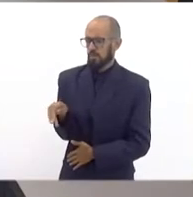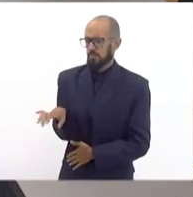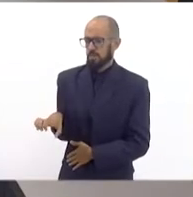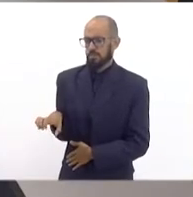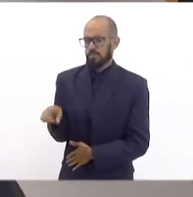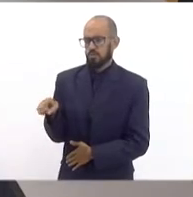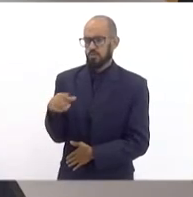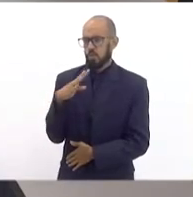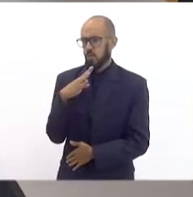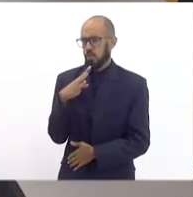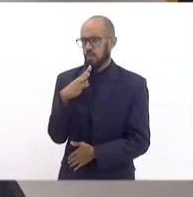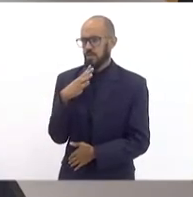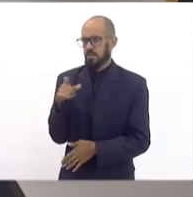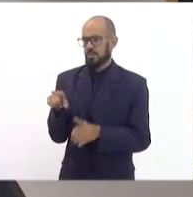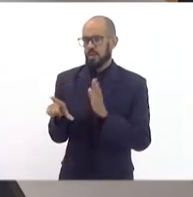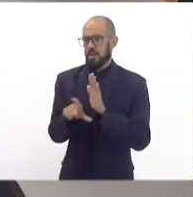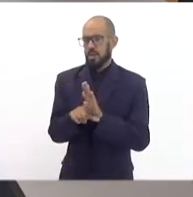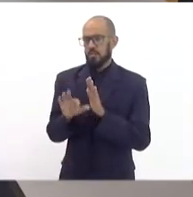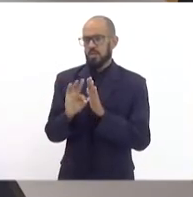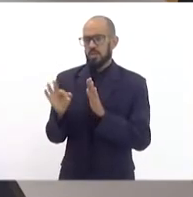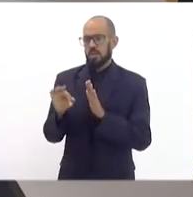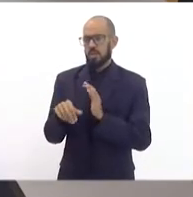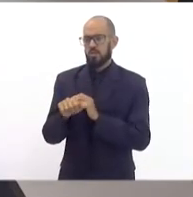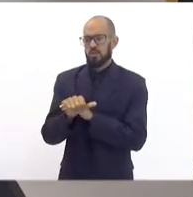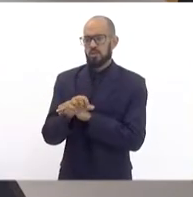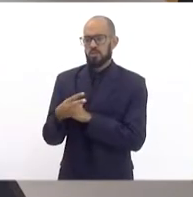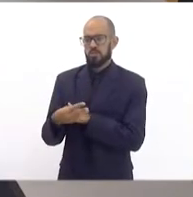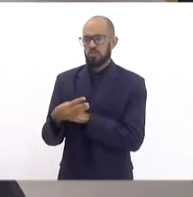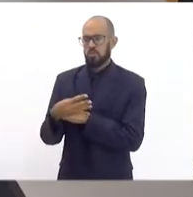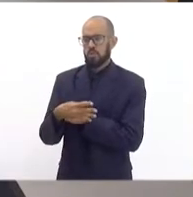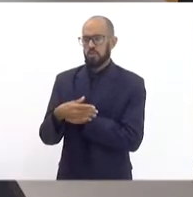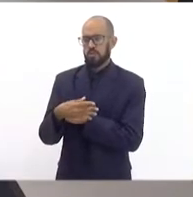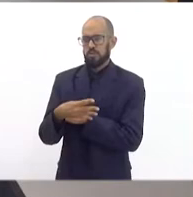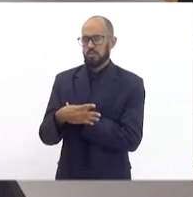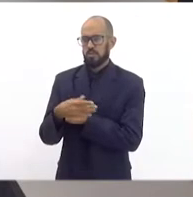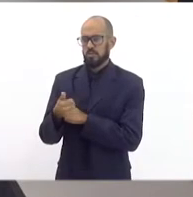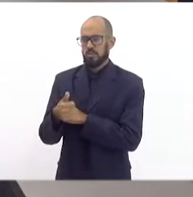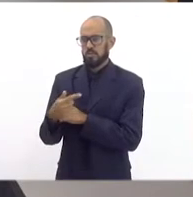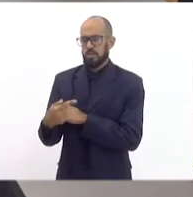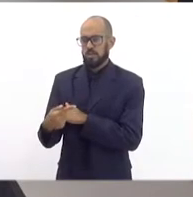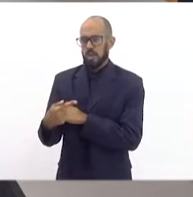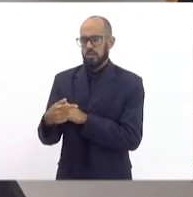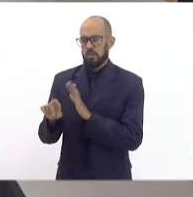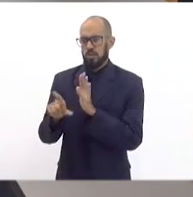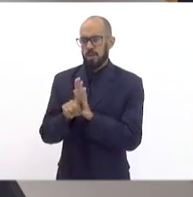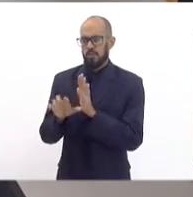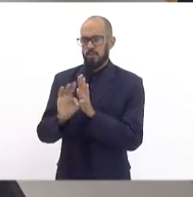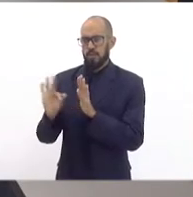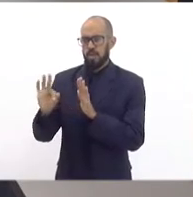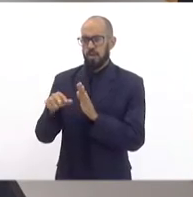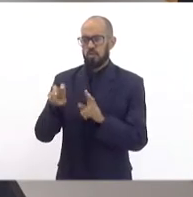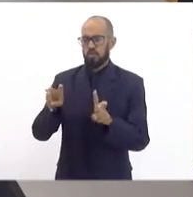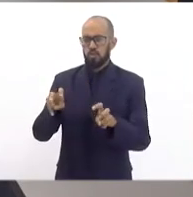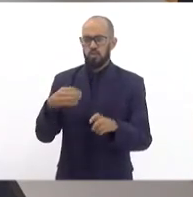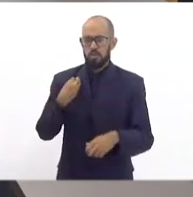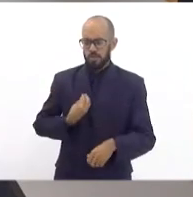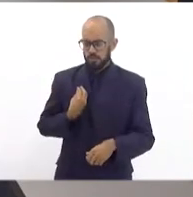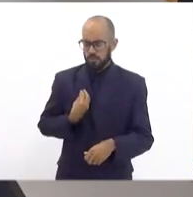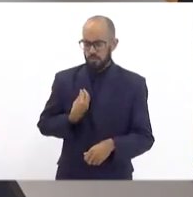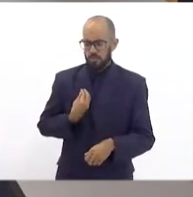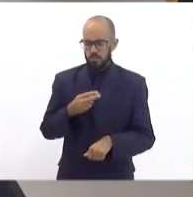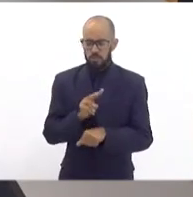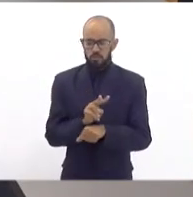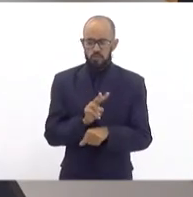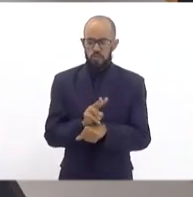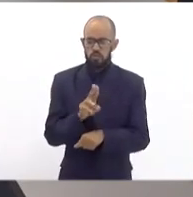Federal 13.460 de 2017? A lei que dispõe sobre a participação, proteção e defesa dos direitos do usuário dos